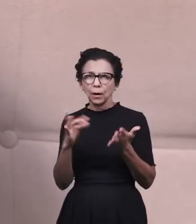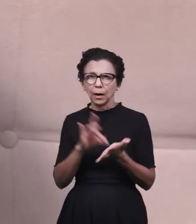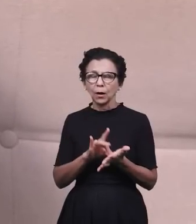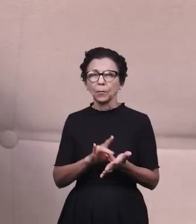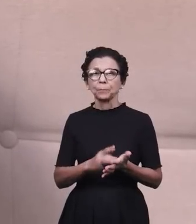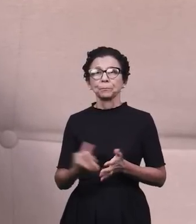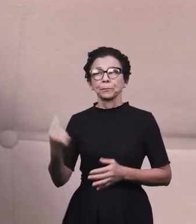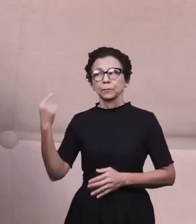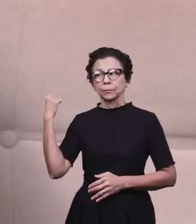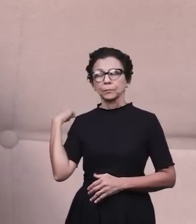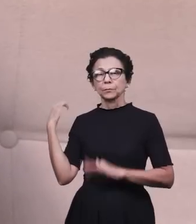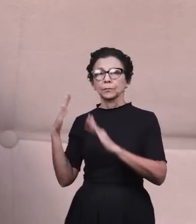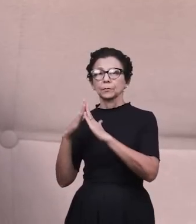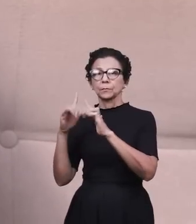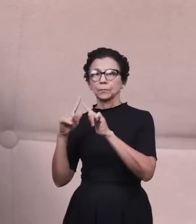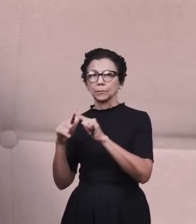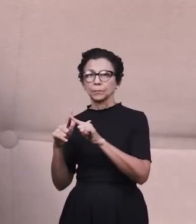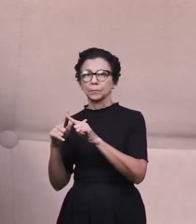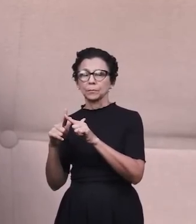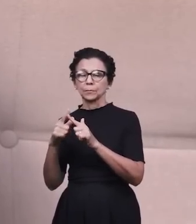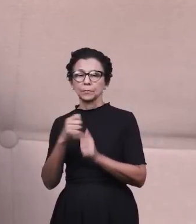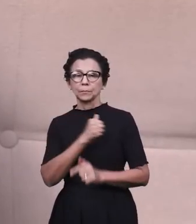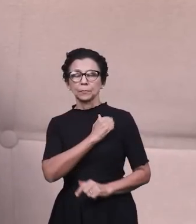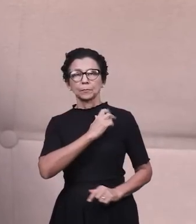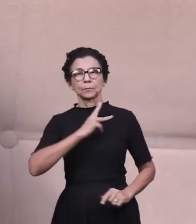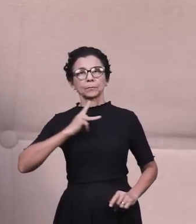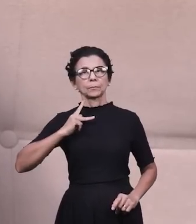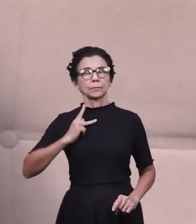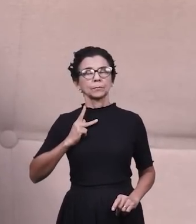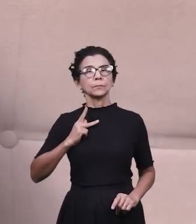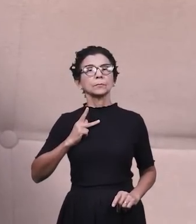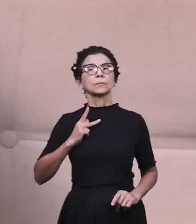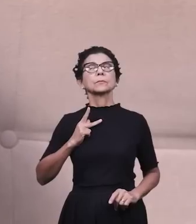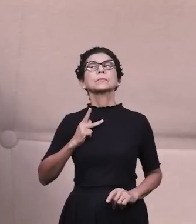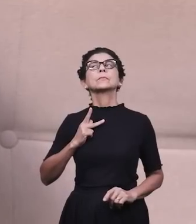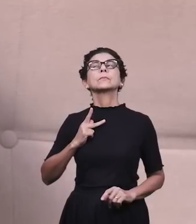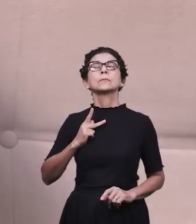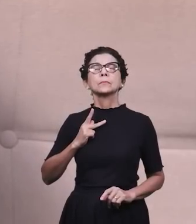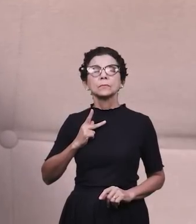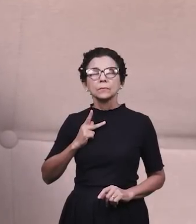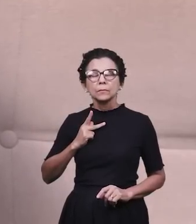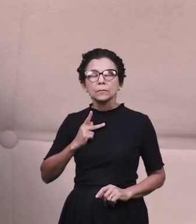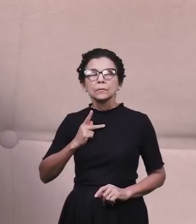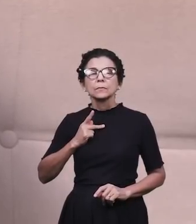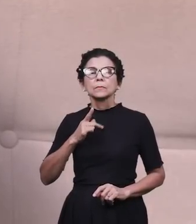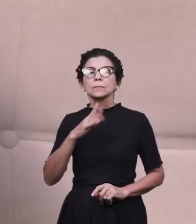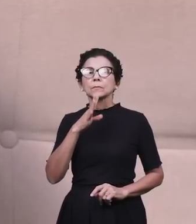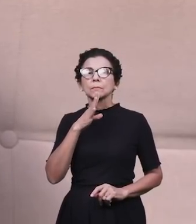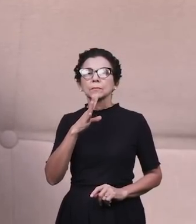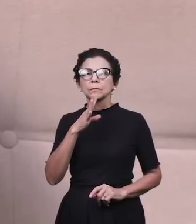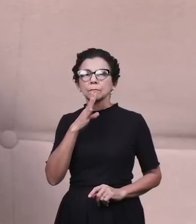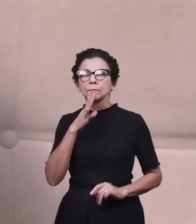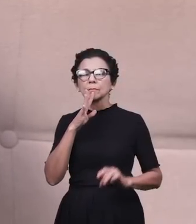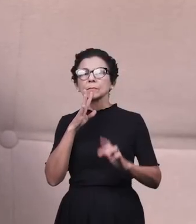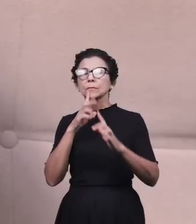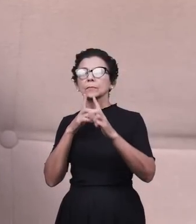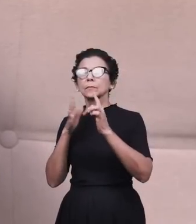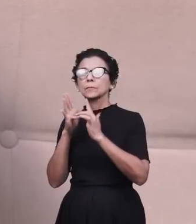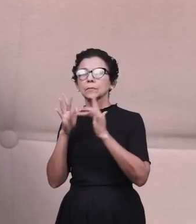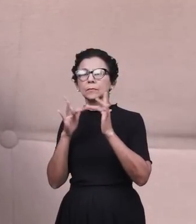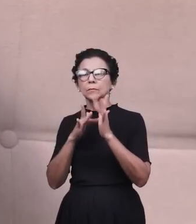igreja apostólica, ela já experimentava plenamente o governo do Senhor Jesus em sua